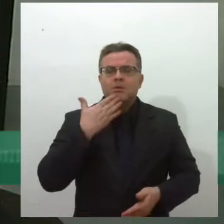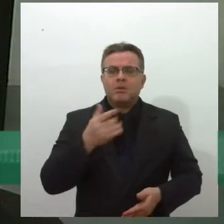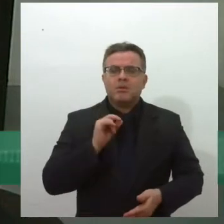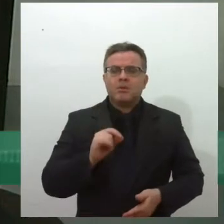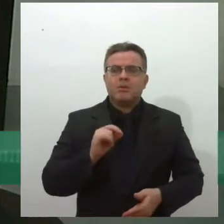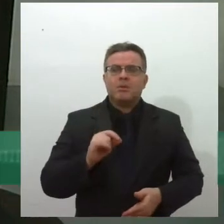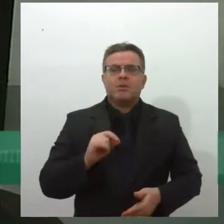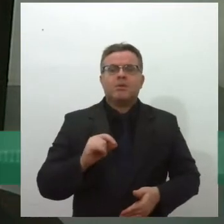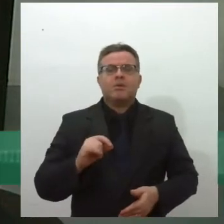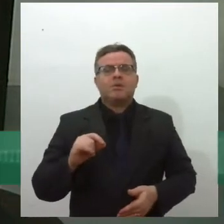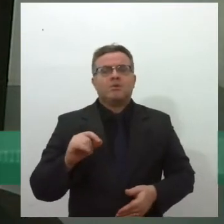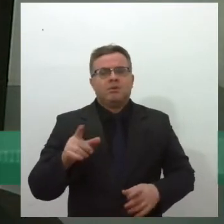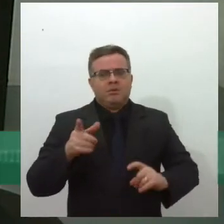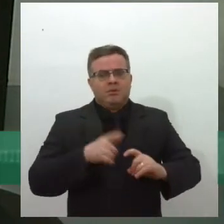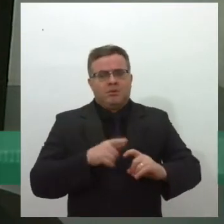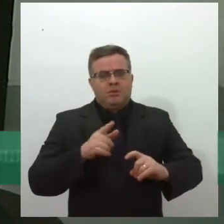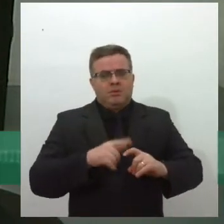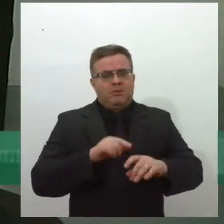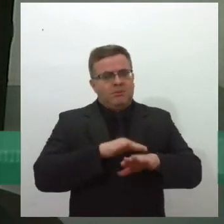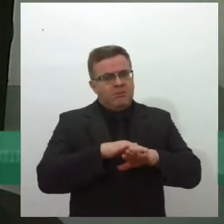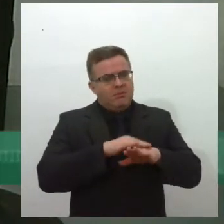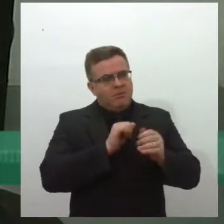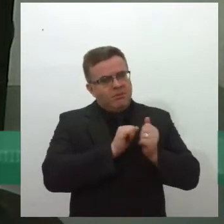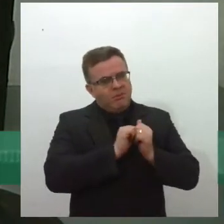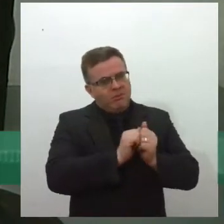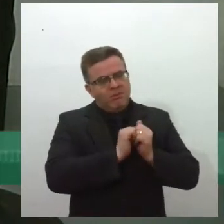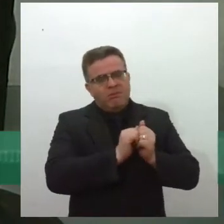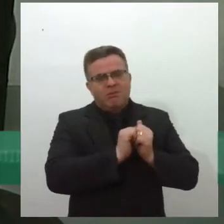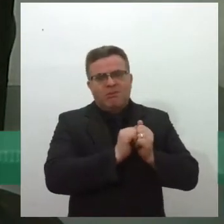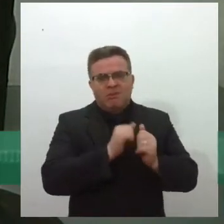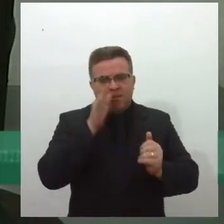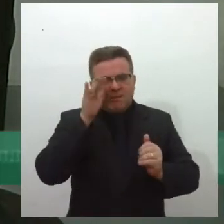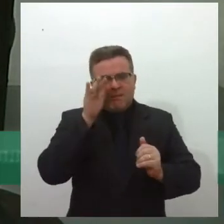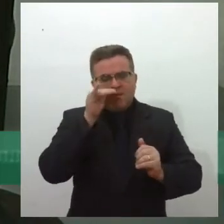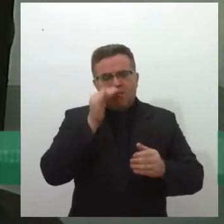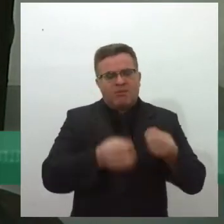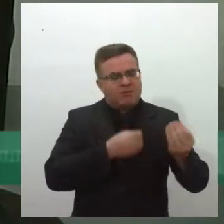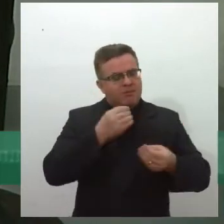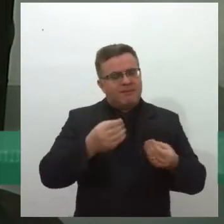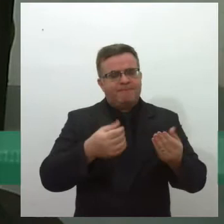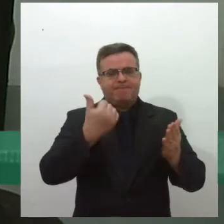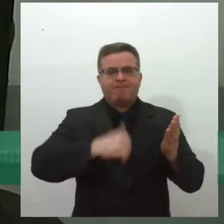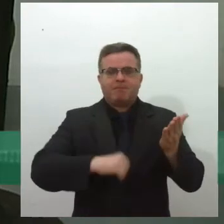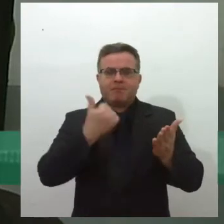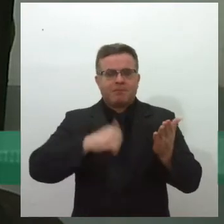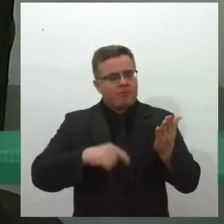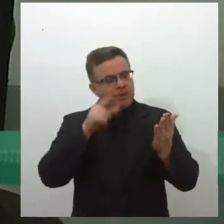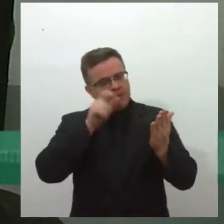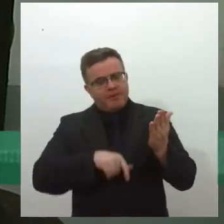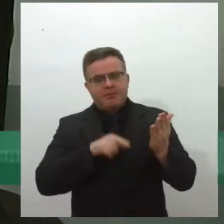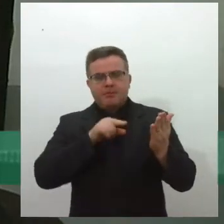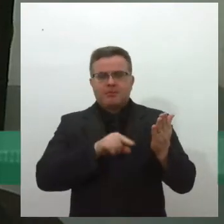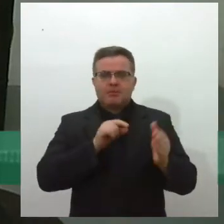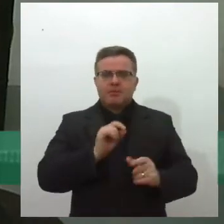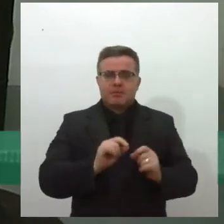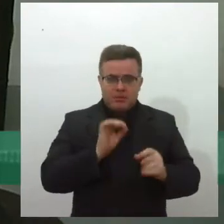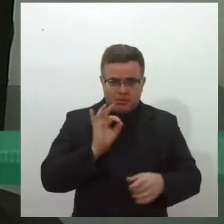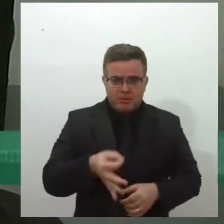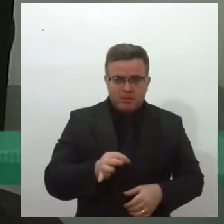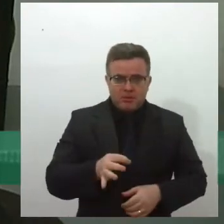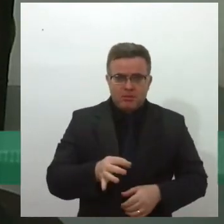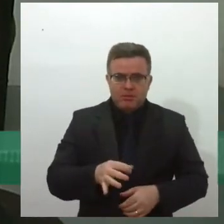médico para ir acompanhando de fato aí mês a mês como é que está a saúde desse paciente?